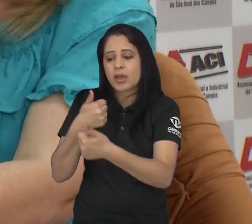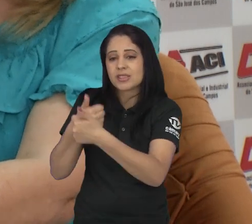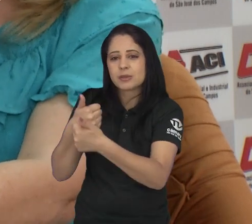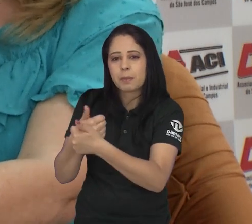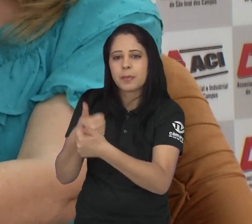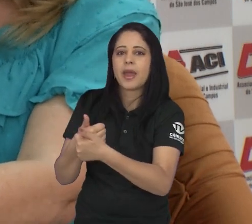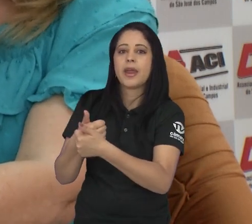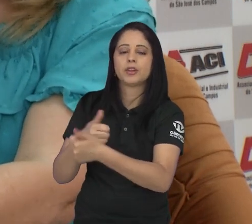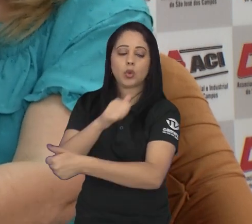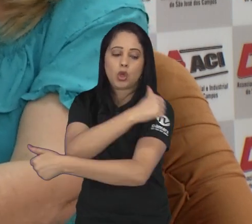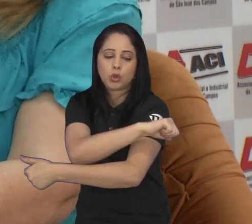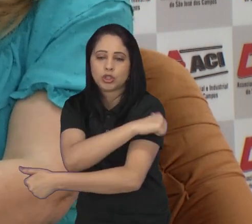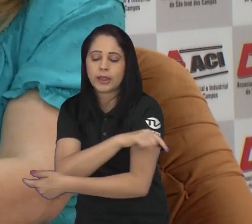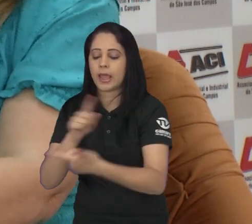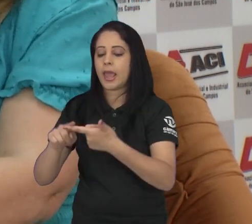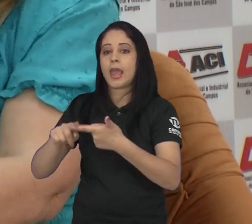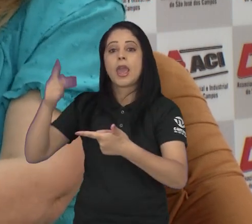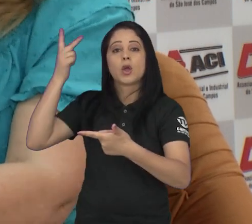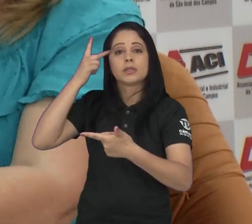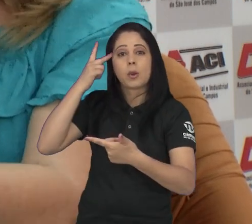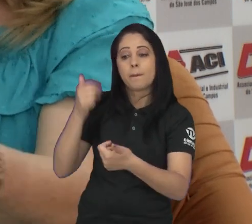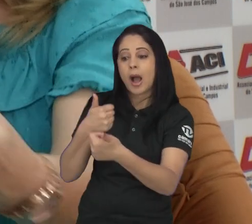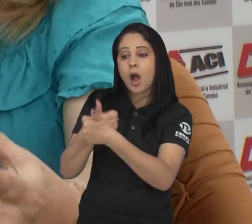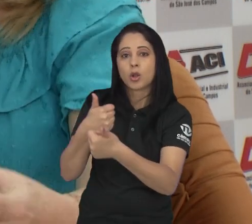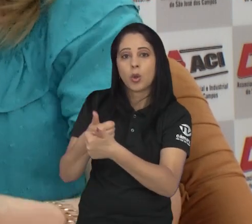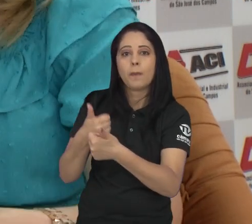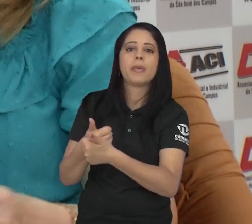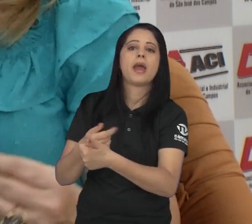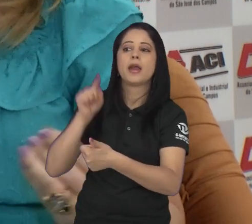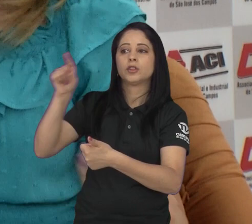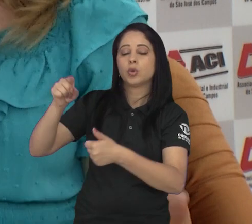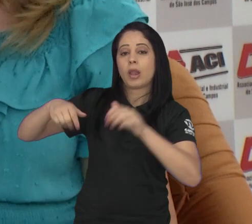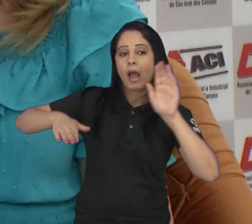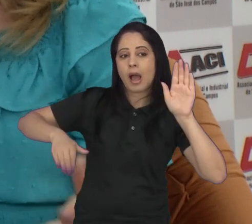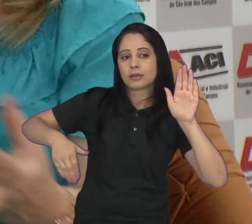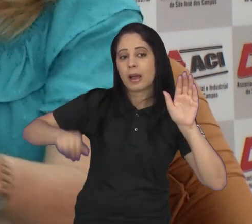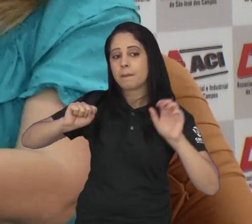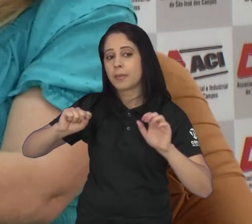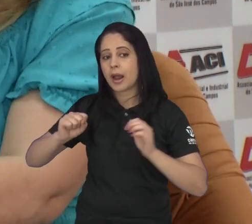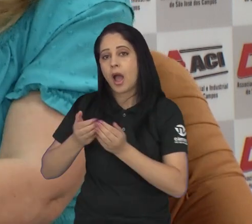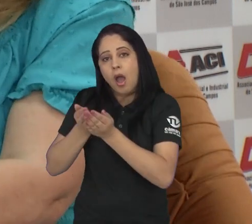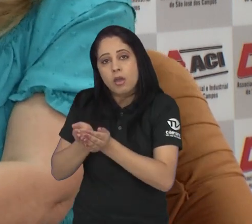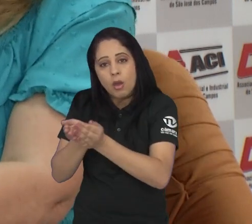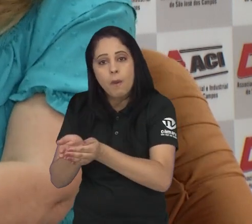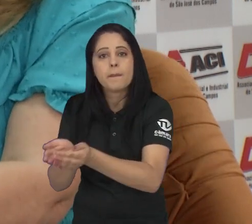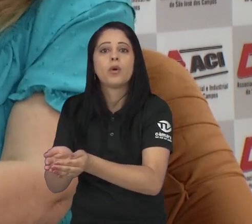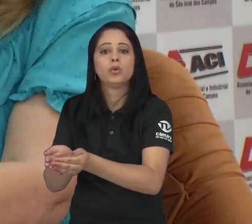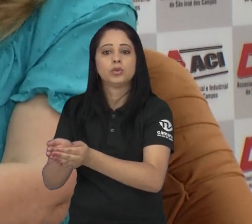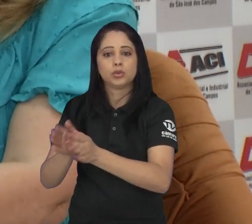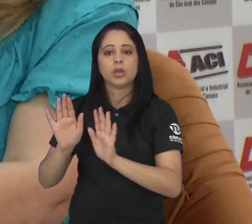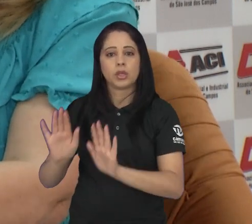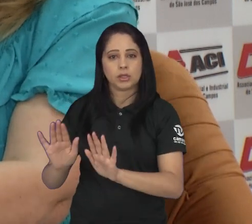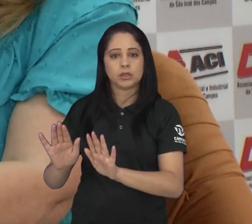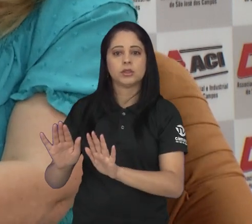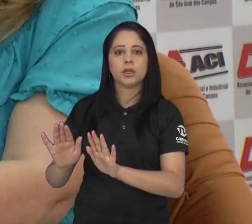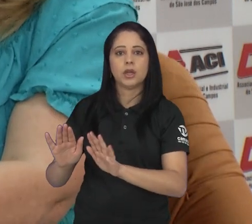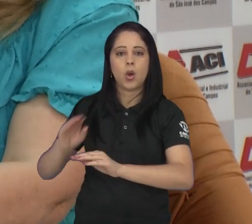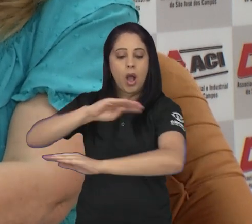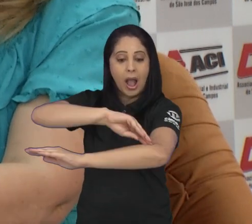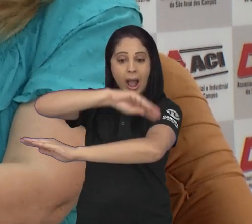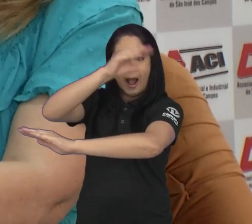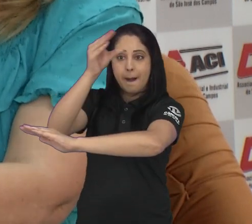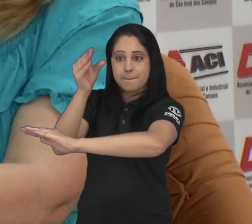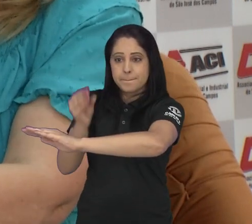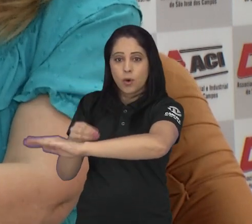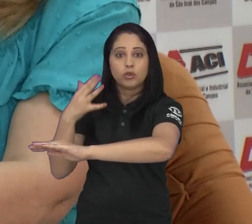nós estamos próximos né no eixo rio-são Paulo a gente está próximo do Porto a gente está próximo do aeroporto Então isso acaba atraindo então a ponte realmente ela